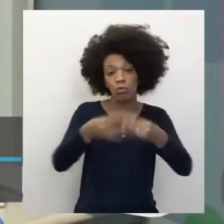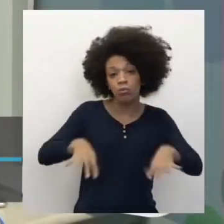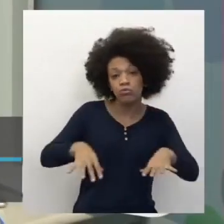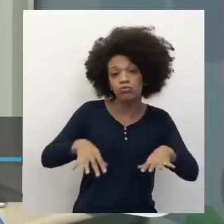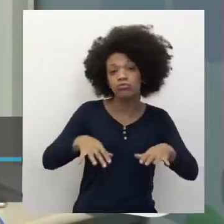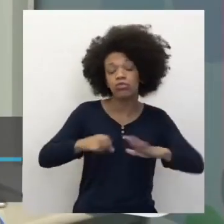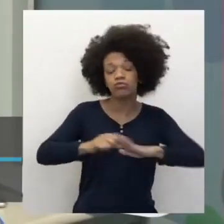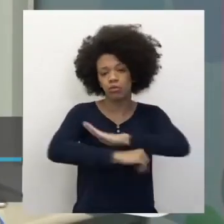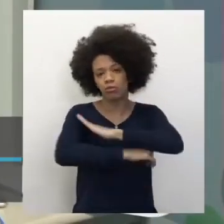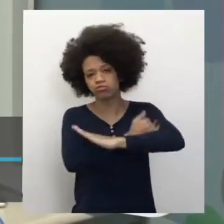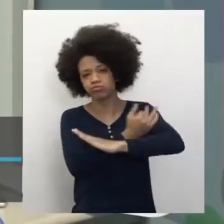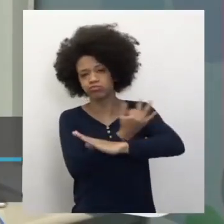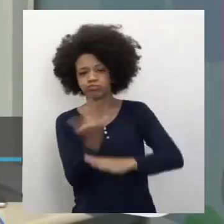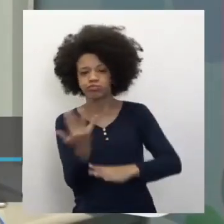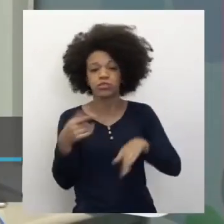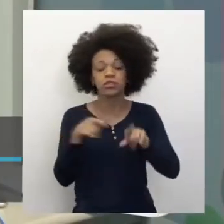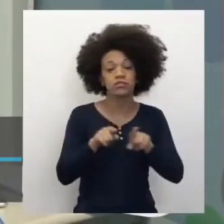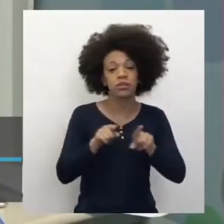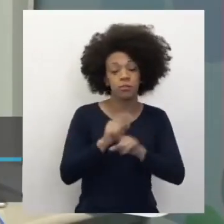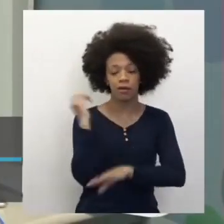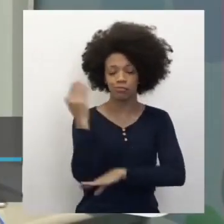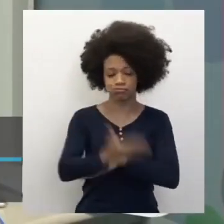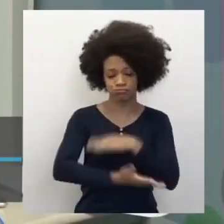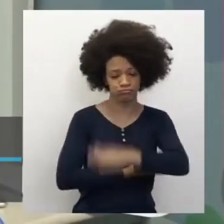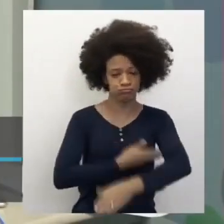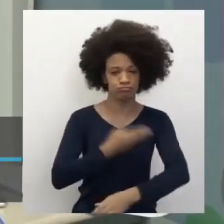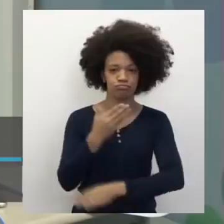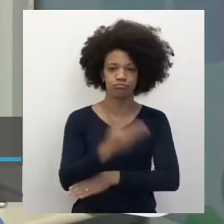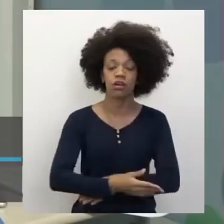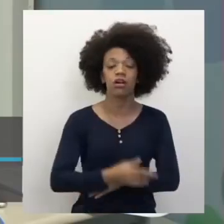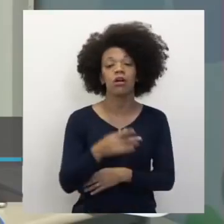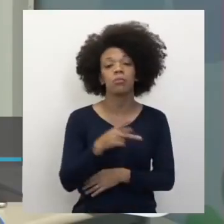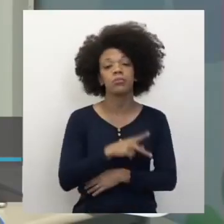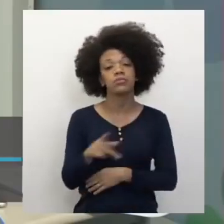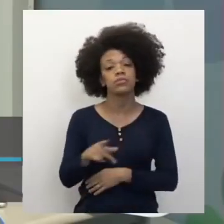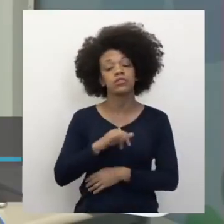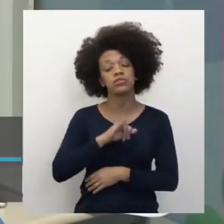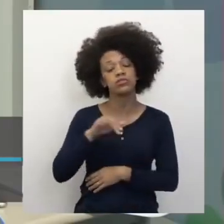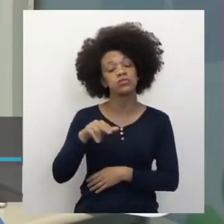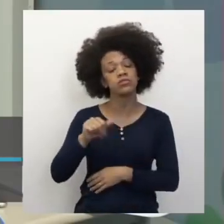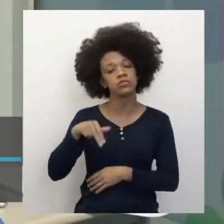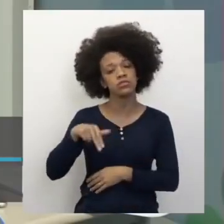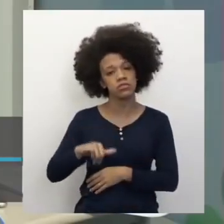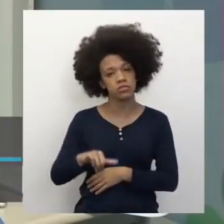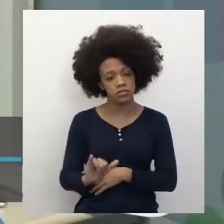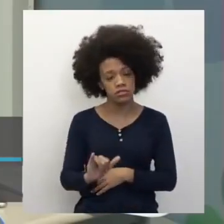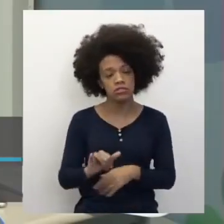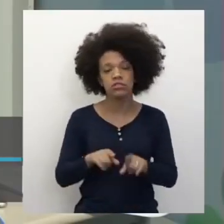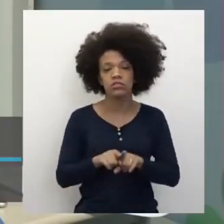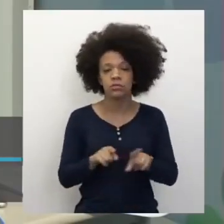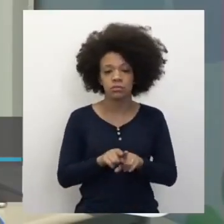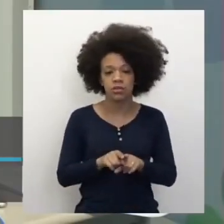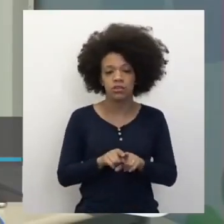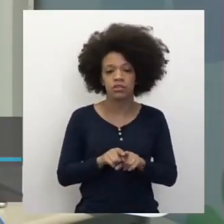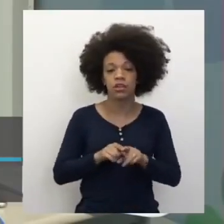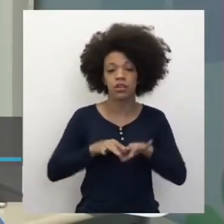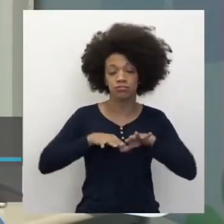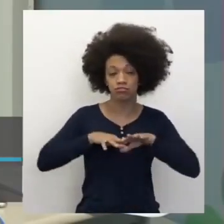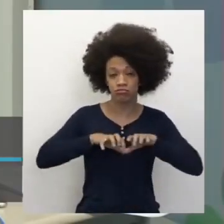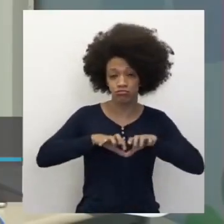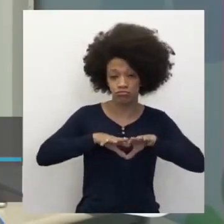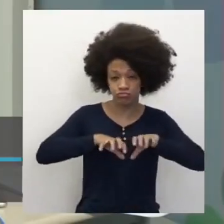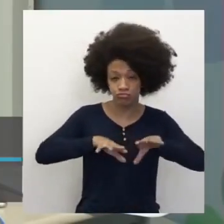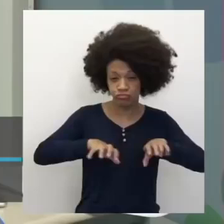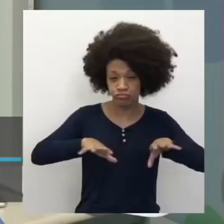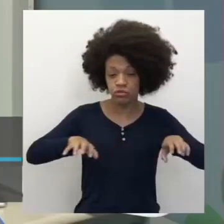Muito bem. Perda de biodiversidade, escreveu a professora Jeane. Extinções, isso aí é Selma. Isso tem a ver com a habilidade que a gente está